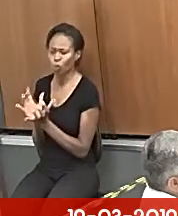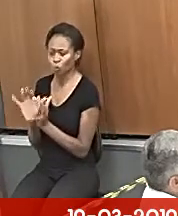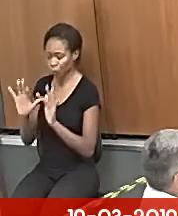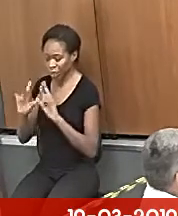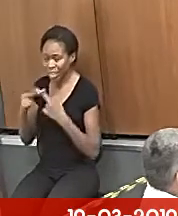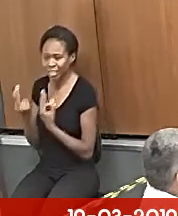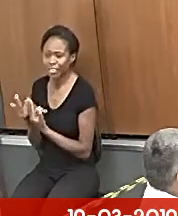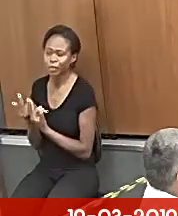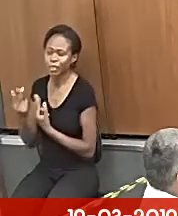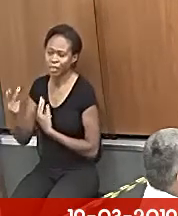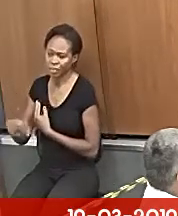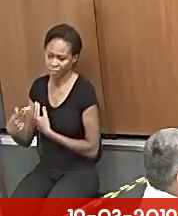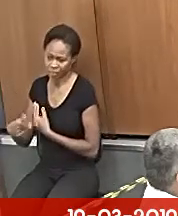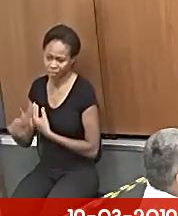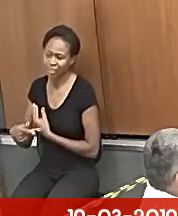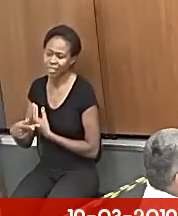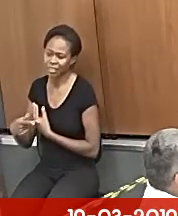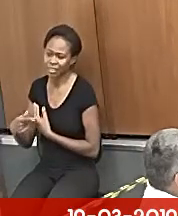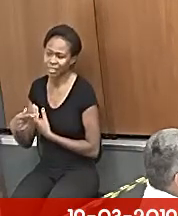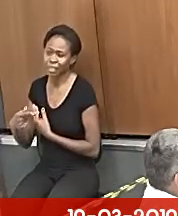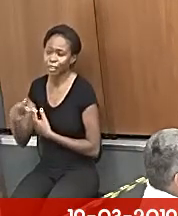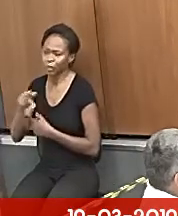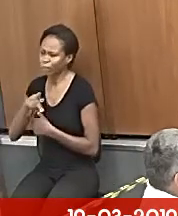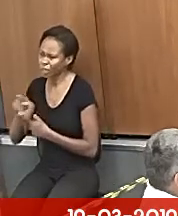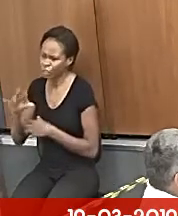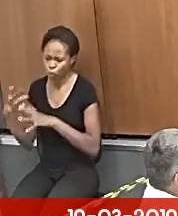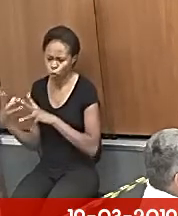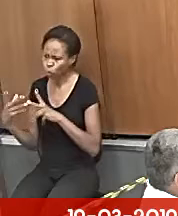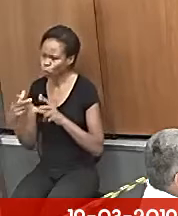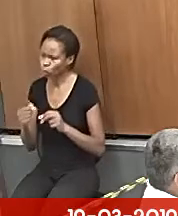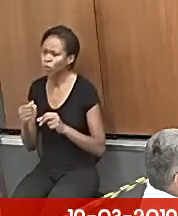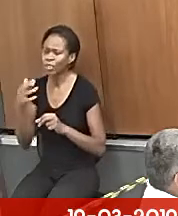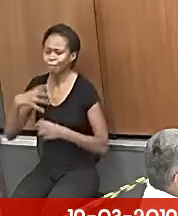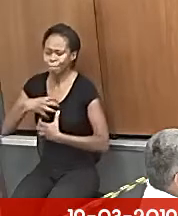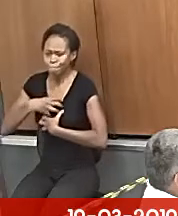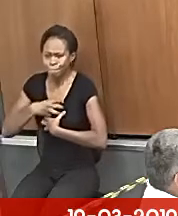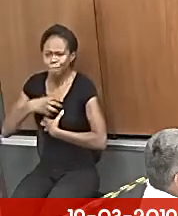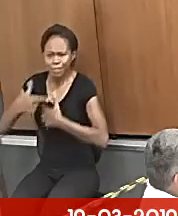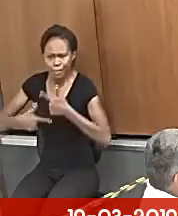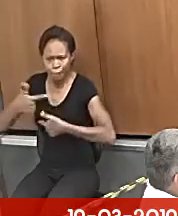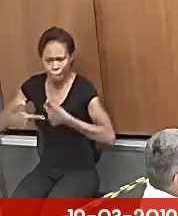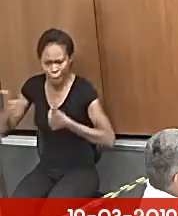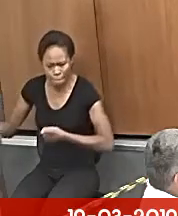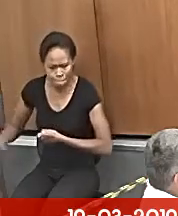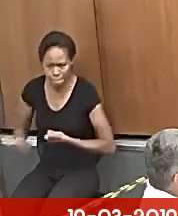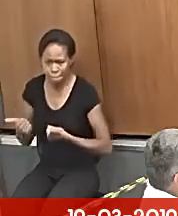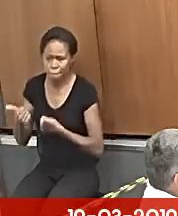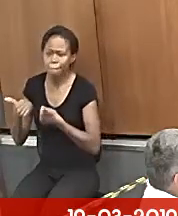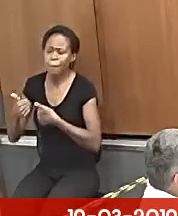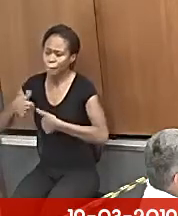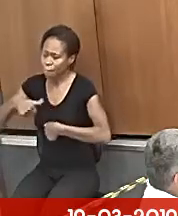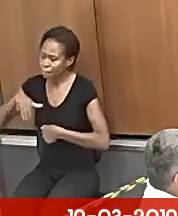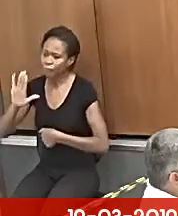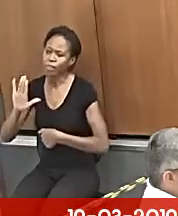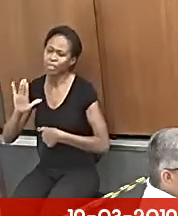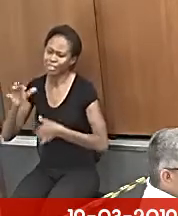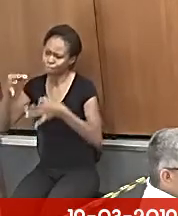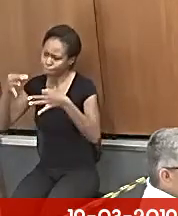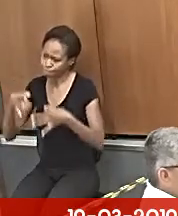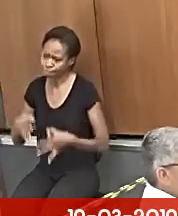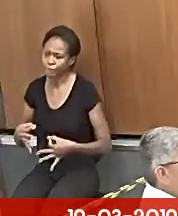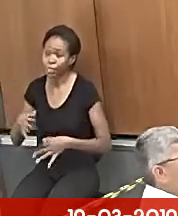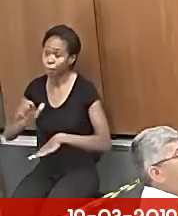demais pares me sinto que o trabalho vai ser mais produtivo eu tenho certeza disso nós vamos ter mais